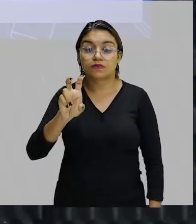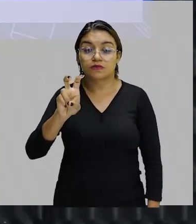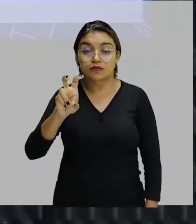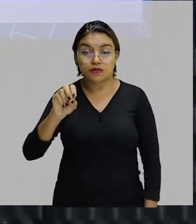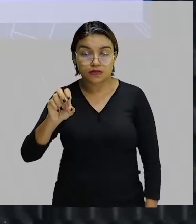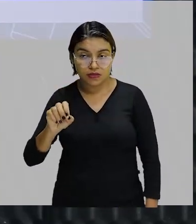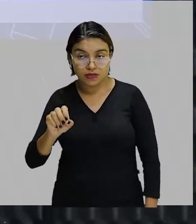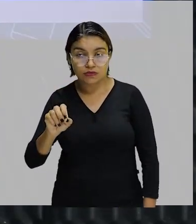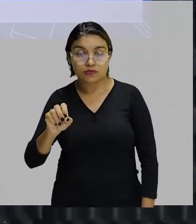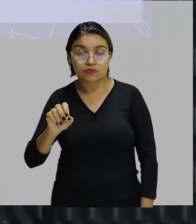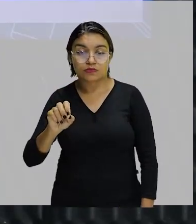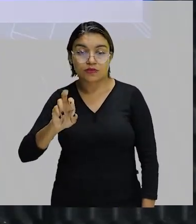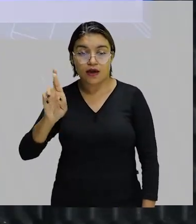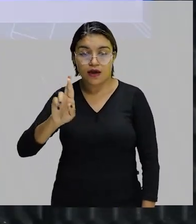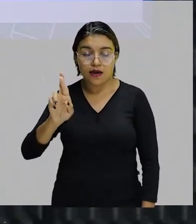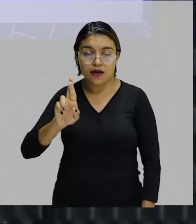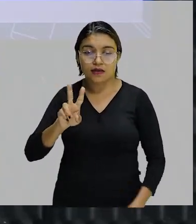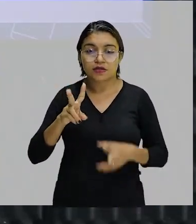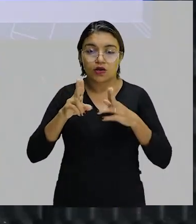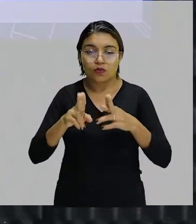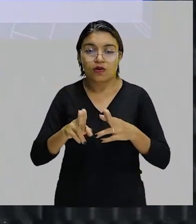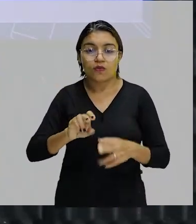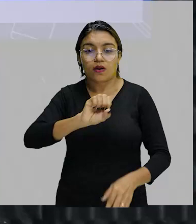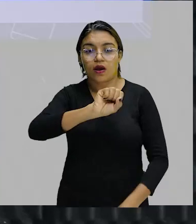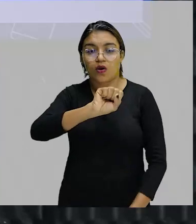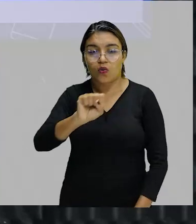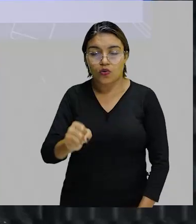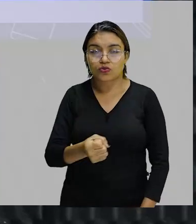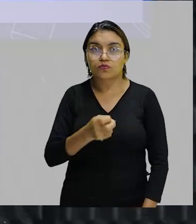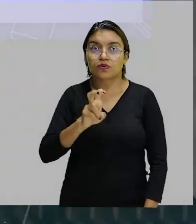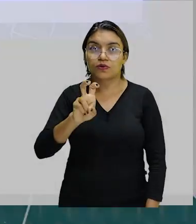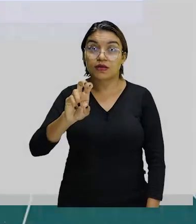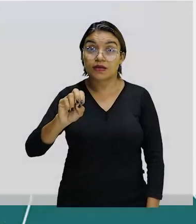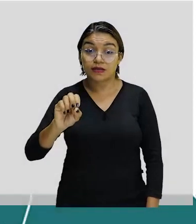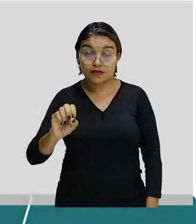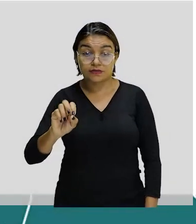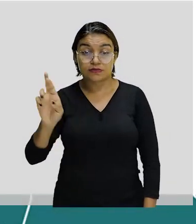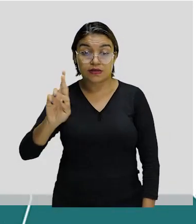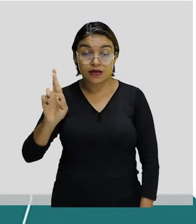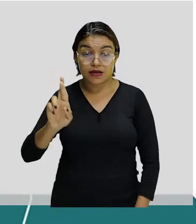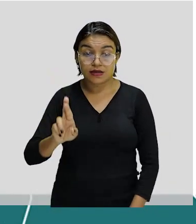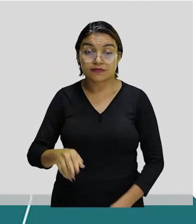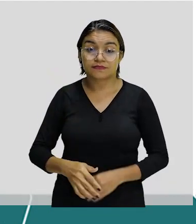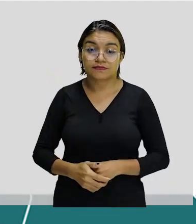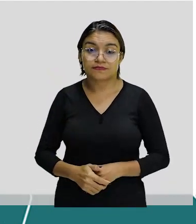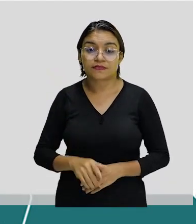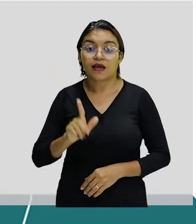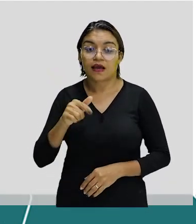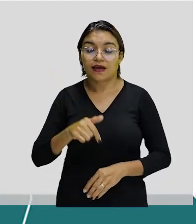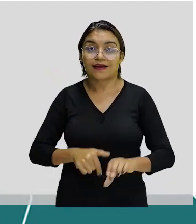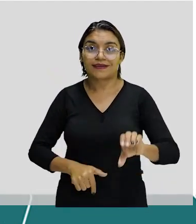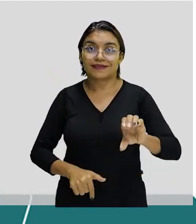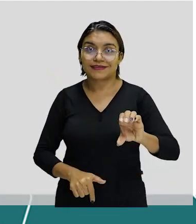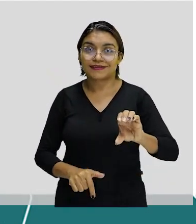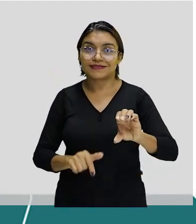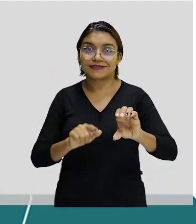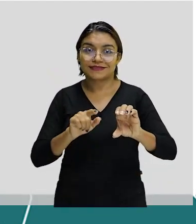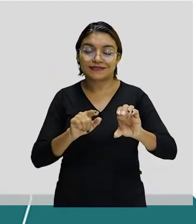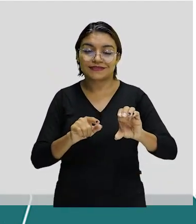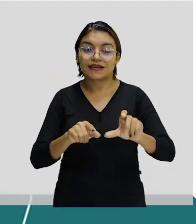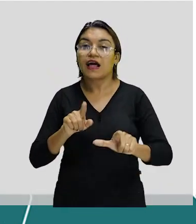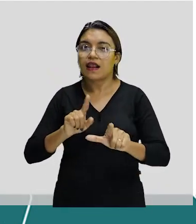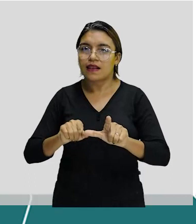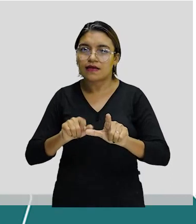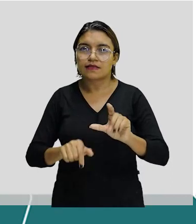nas opções, sim, tem essa informação de R$ 8.500. E ela está justamente lá na letra